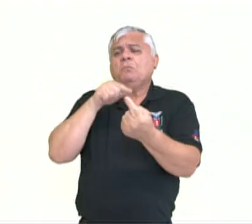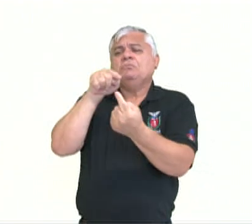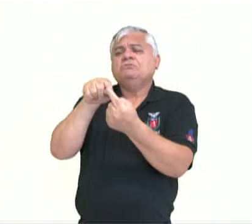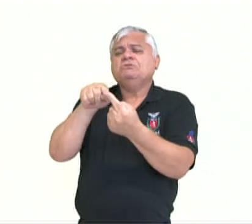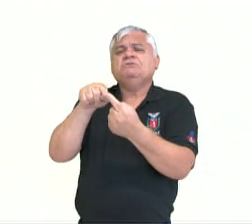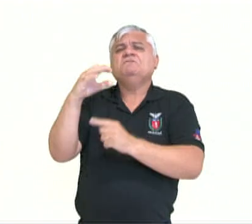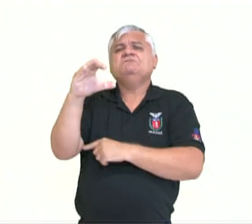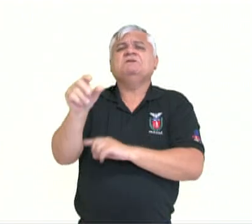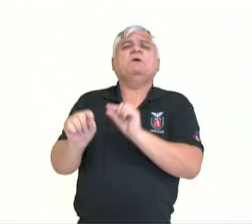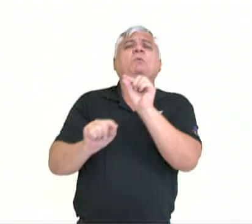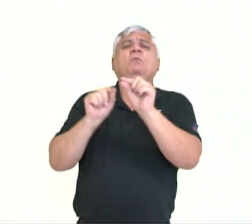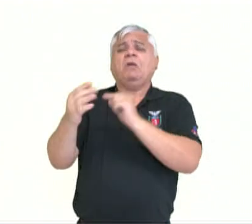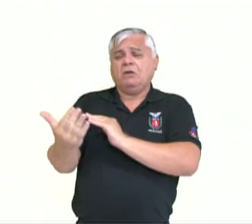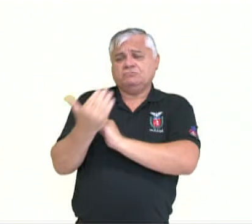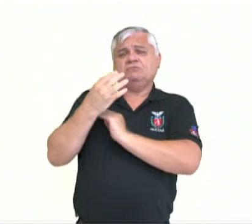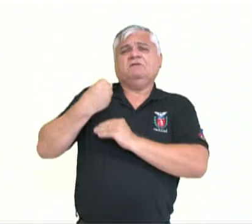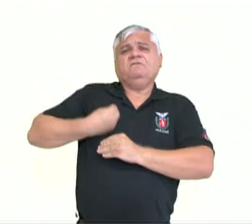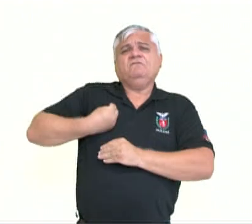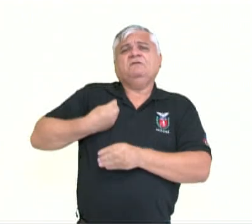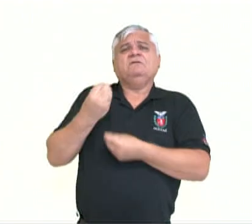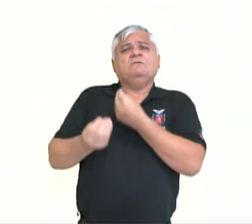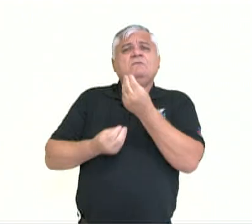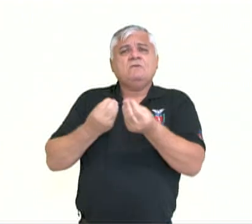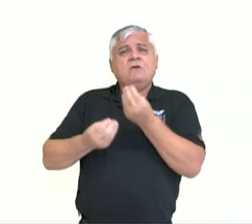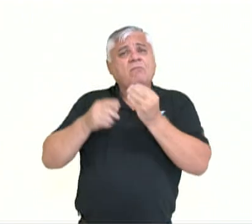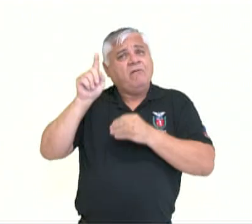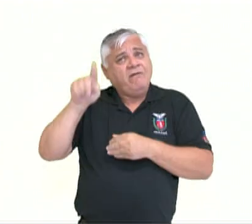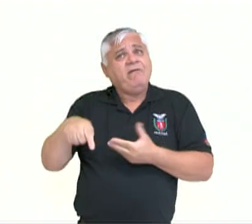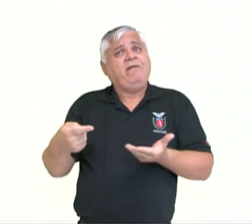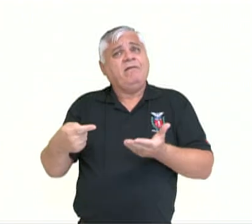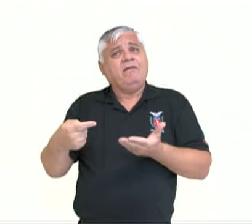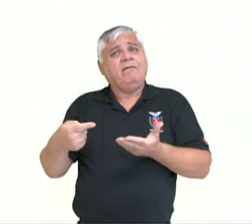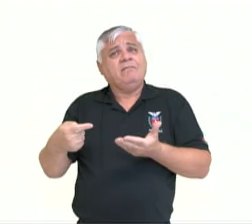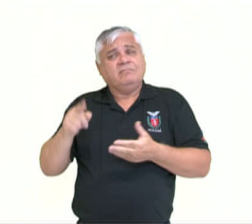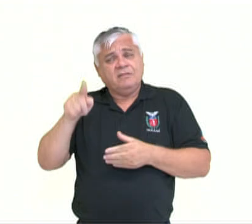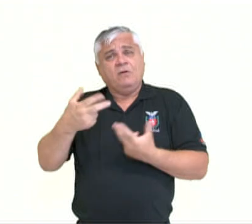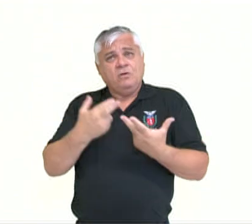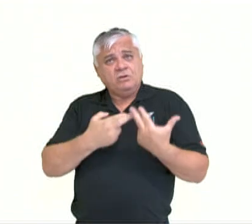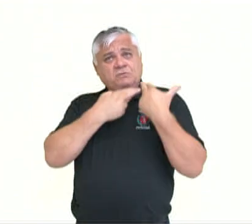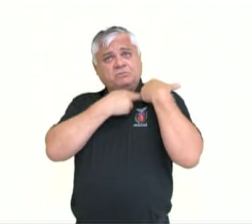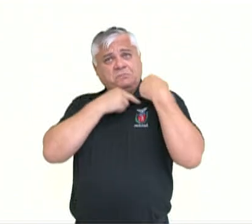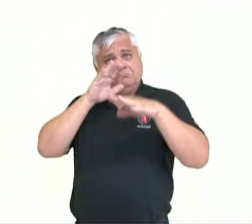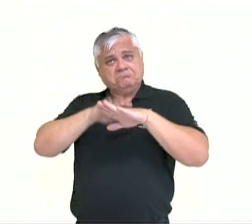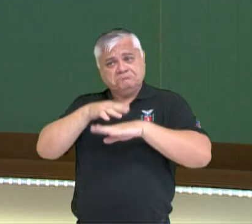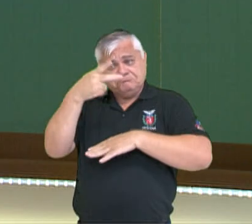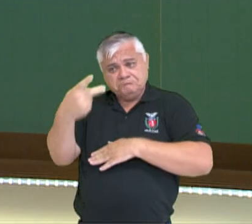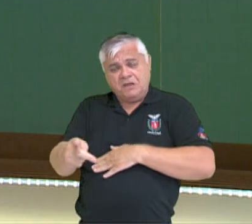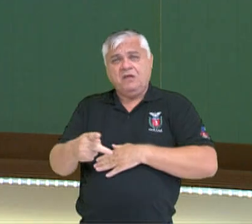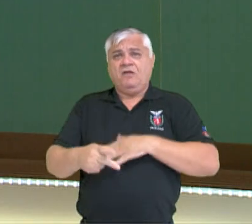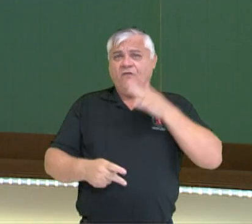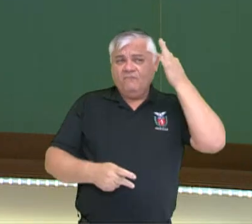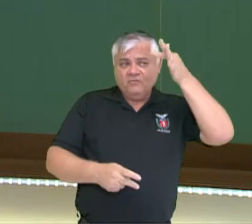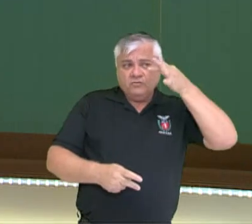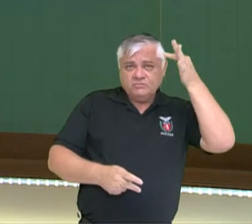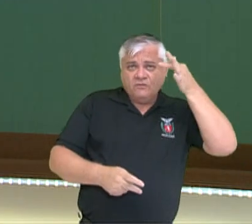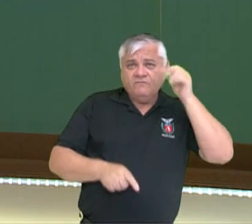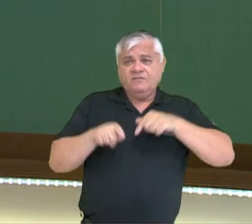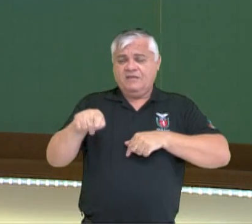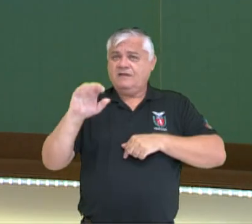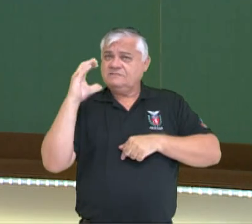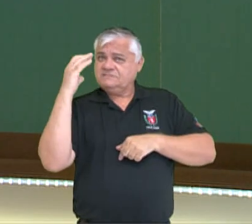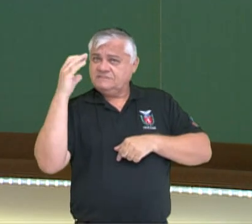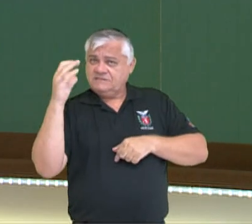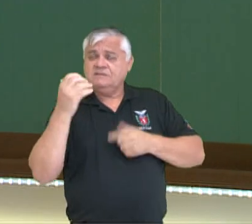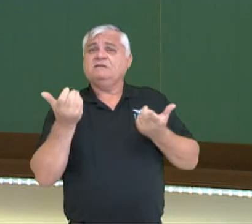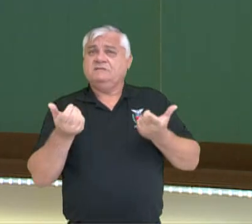na nossa vida cotidiana, tá? Então esse é justamente o papel da chamada filosofia da ciência, tema da